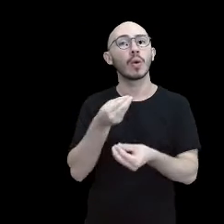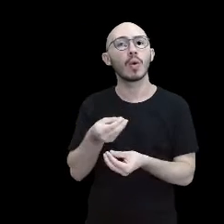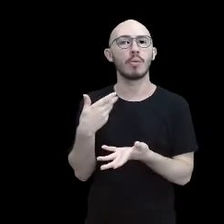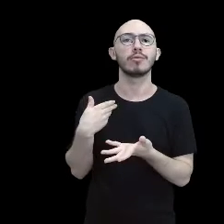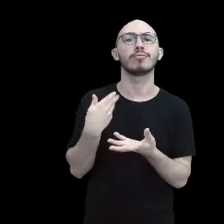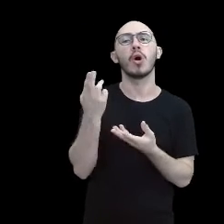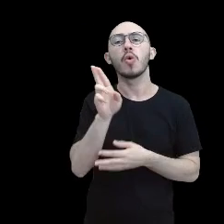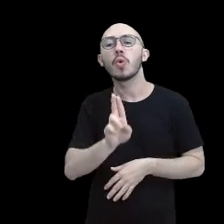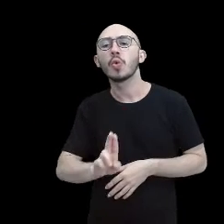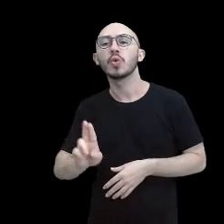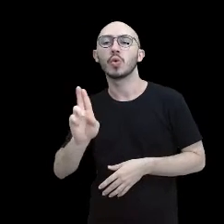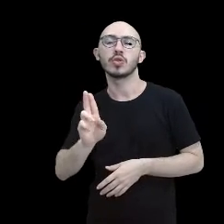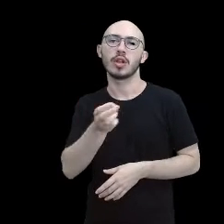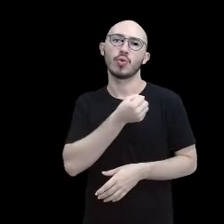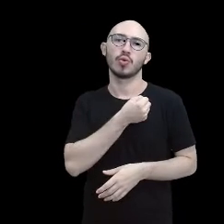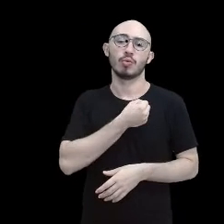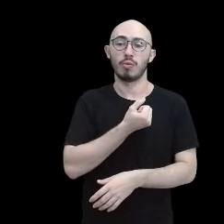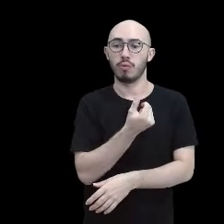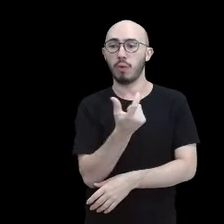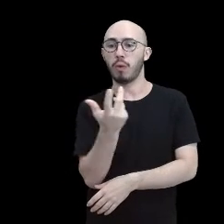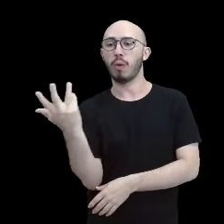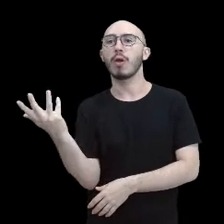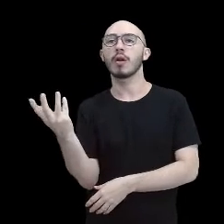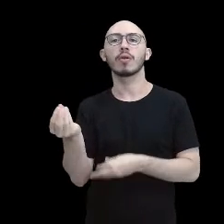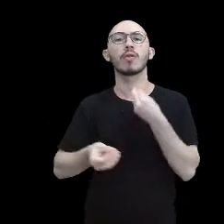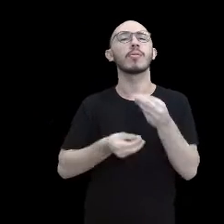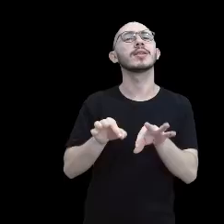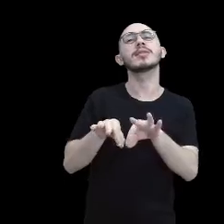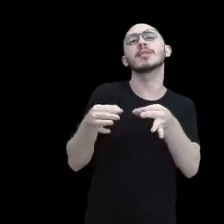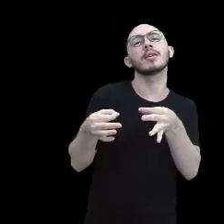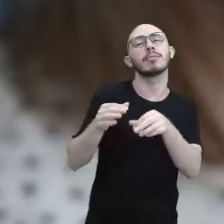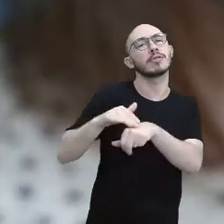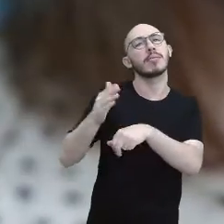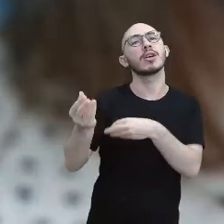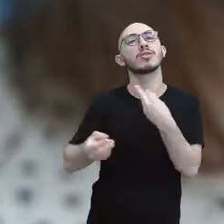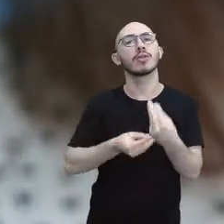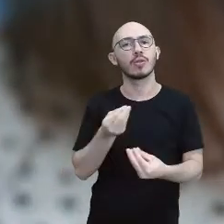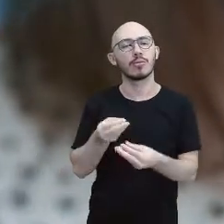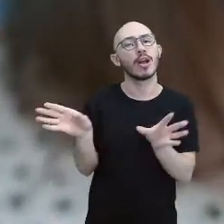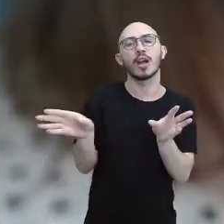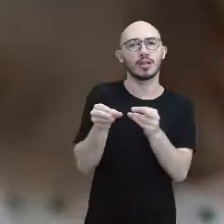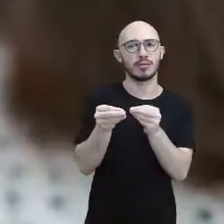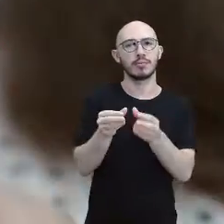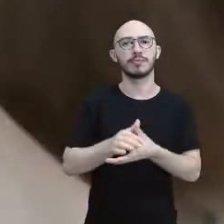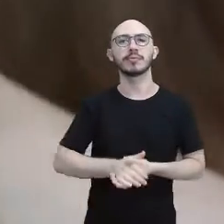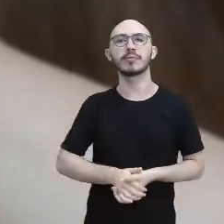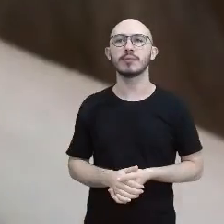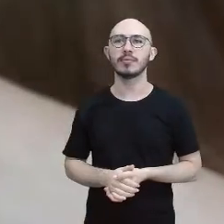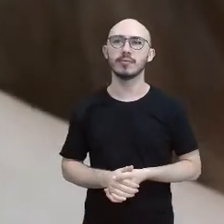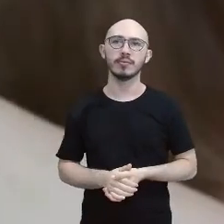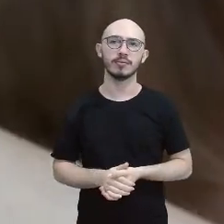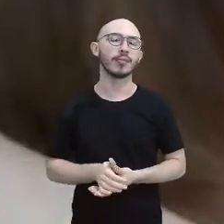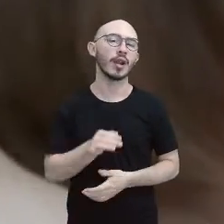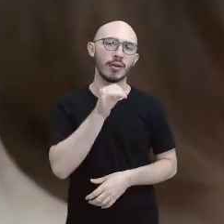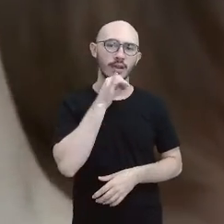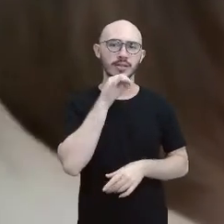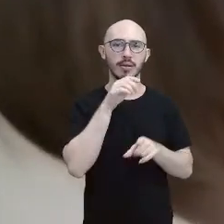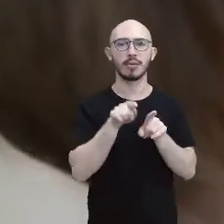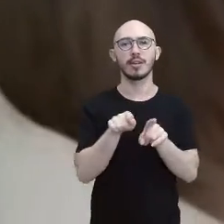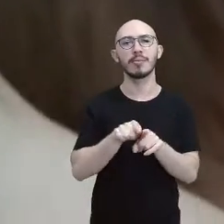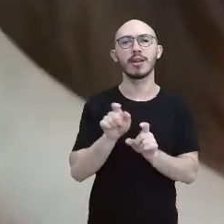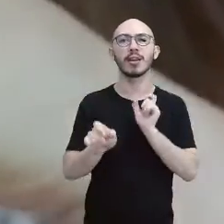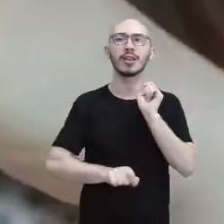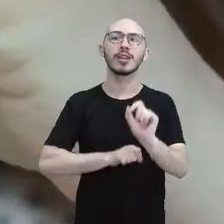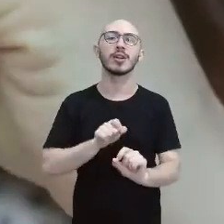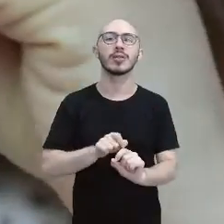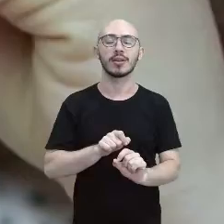considero todos esses algarismos aí de uma maneira mais simples, uma maneira mais sintetizada, tá bom? Pegar um exemplo de um número muito pequeno,